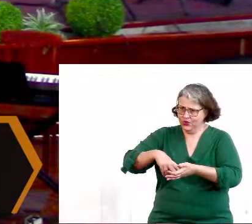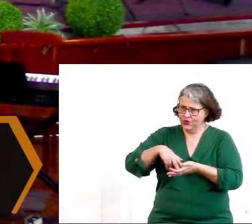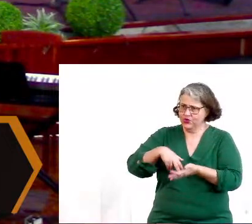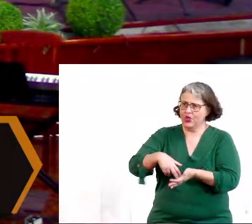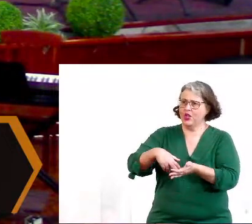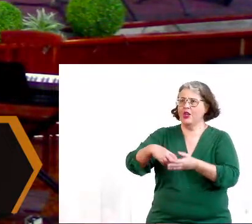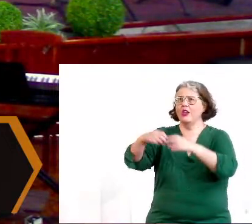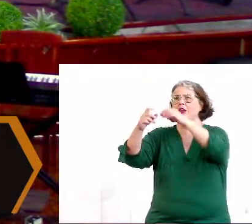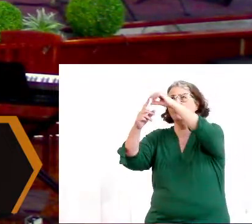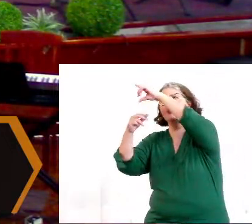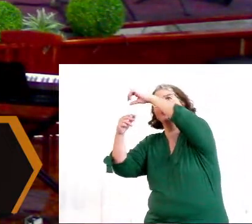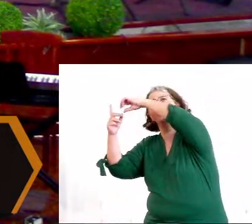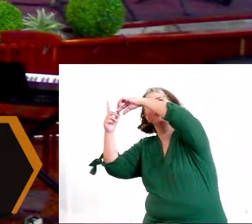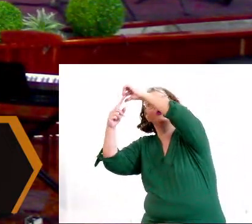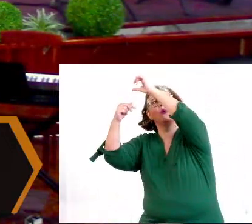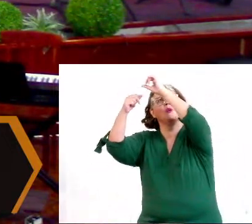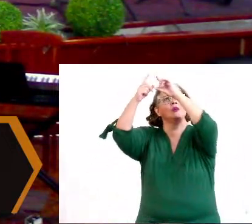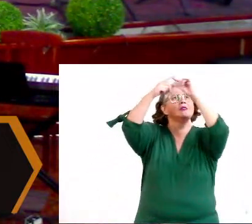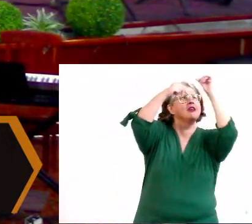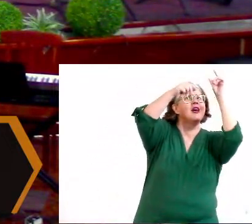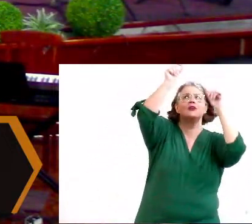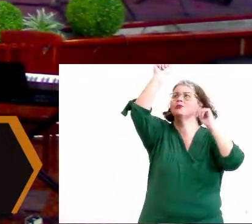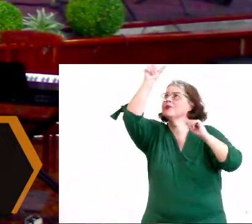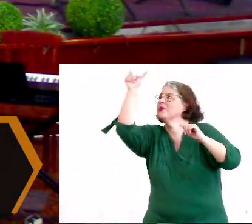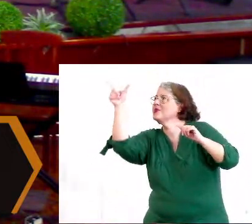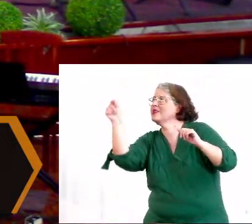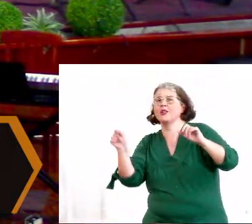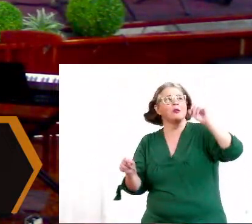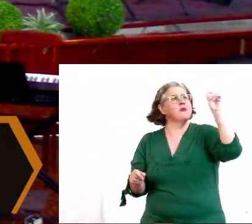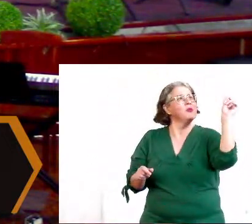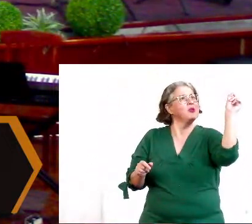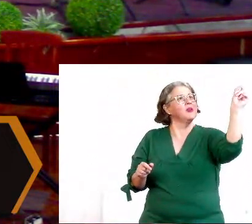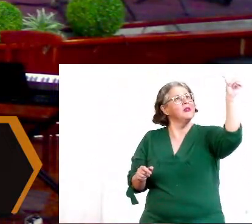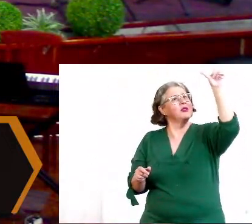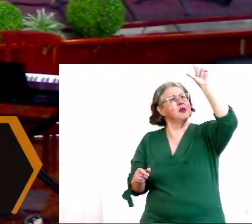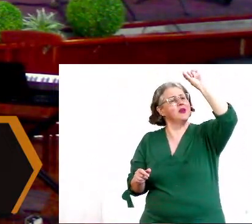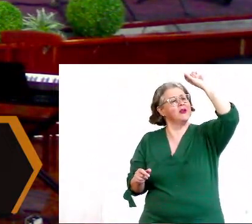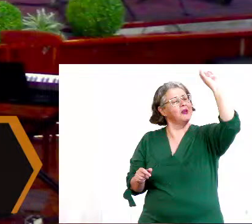rege e sustém os astros na